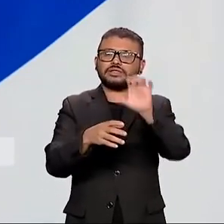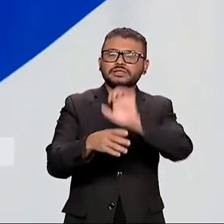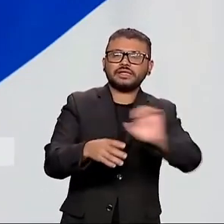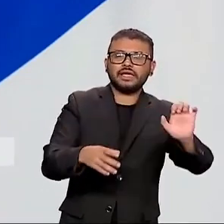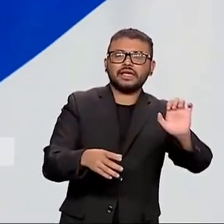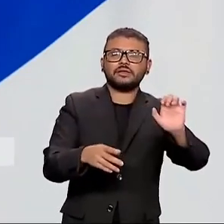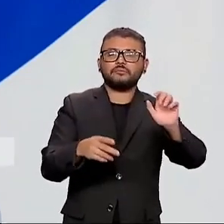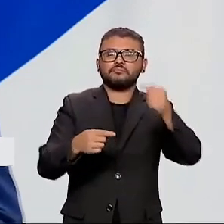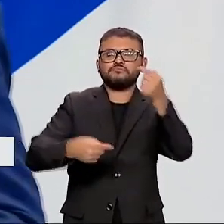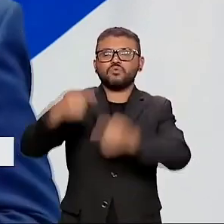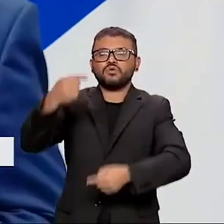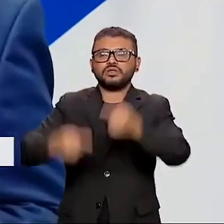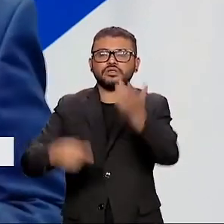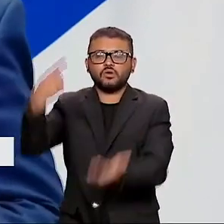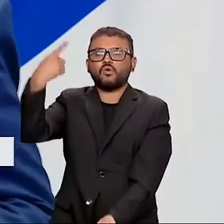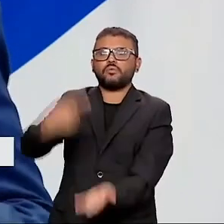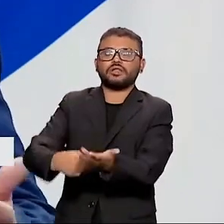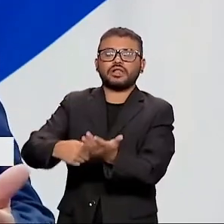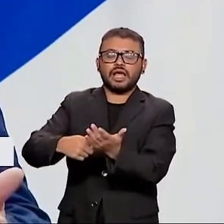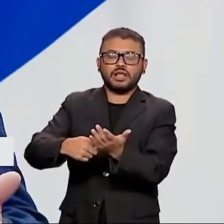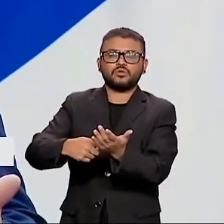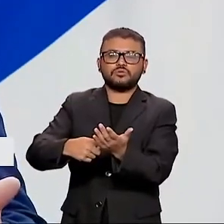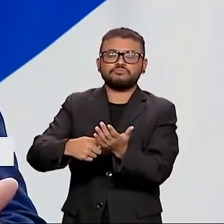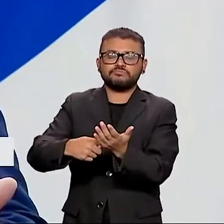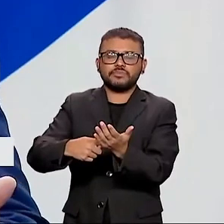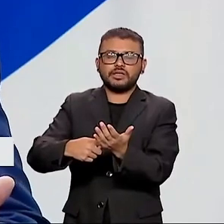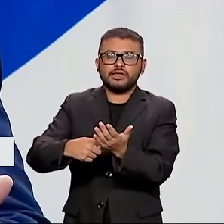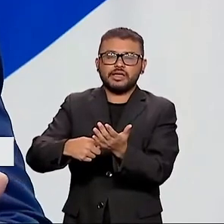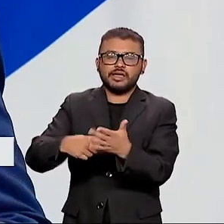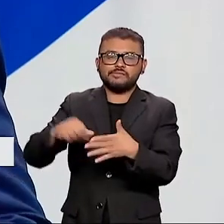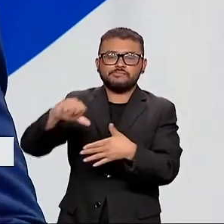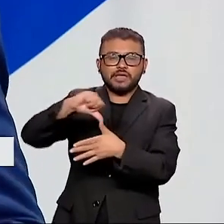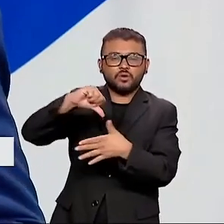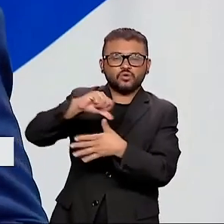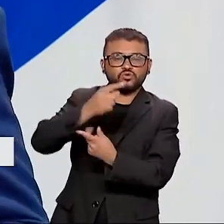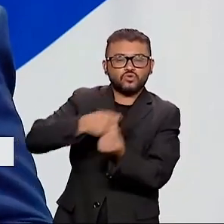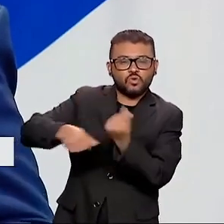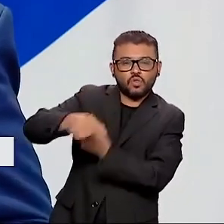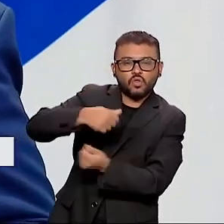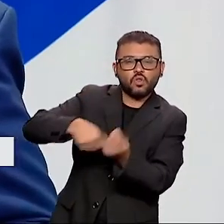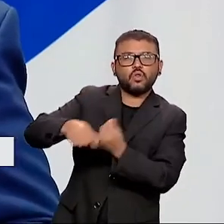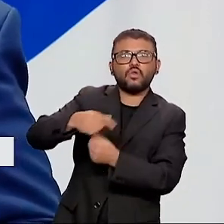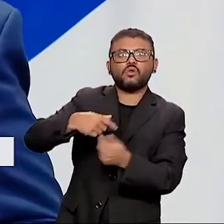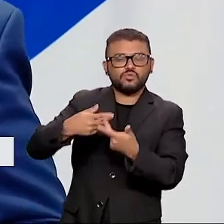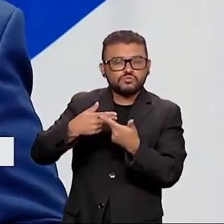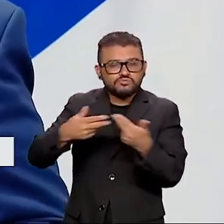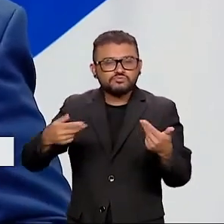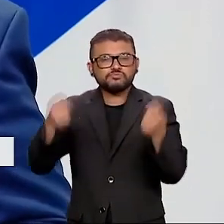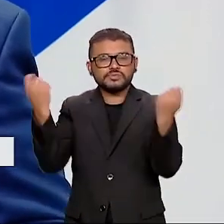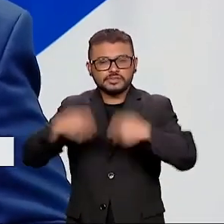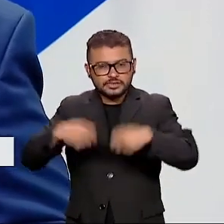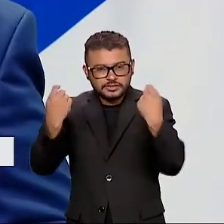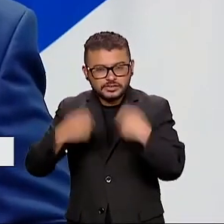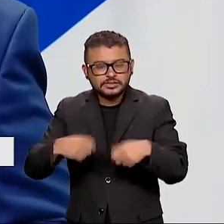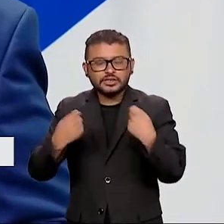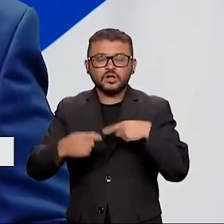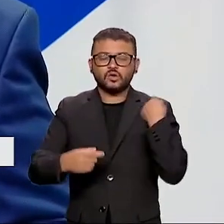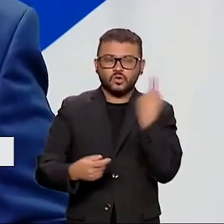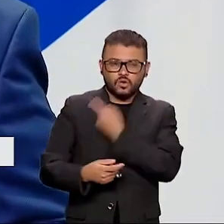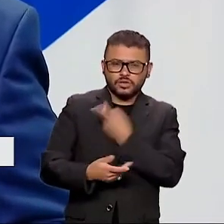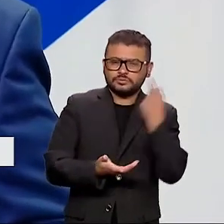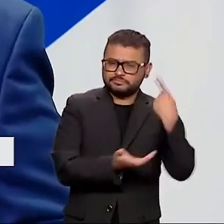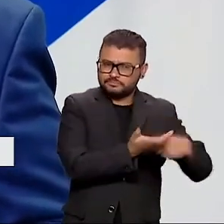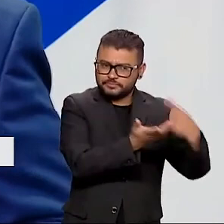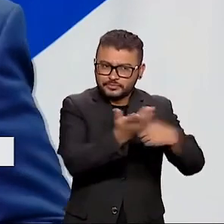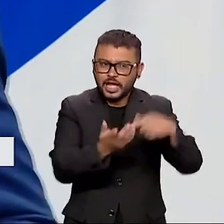a que seja aprovado um acordo do Mercosul, nós vamos fazer. Não tenha dúvida que nós vamos conversar com todos os amigos que a gente